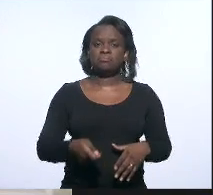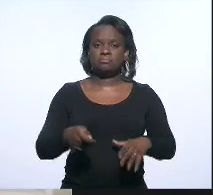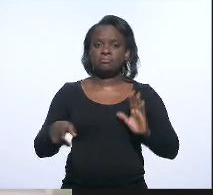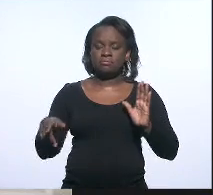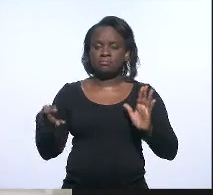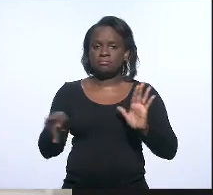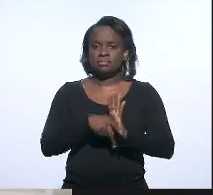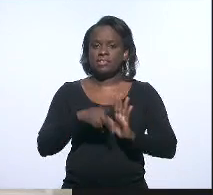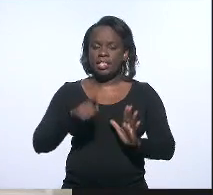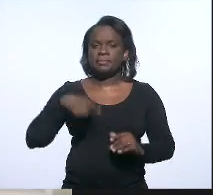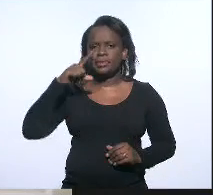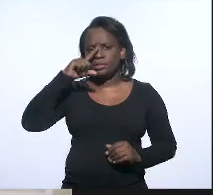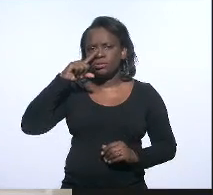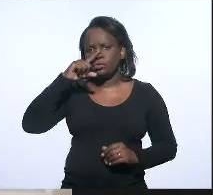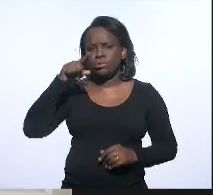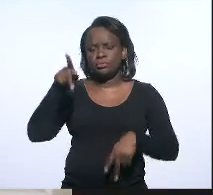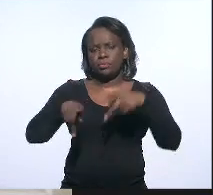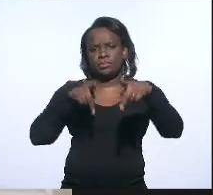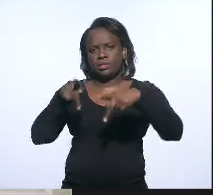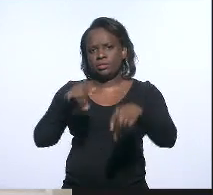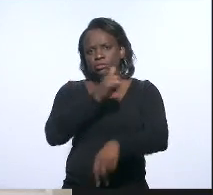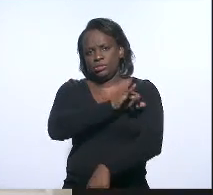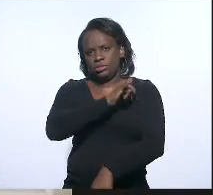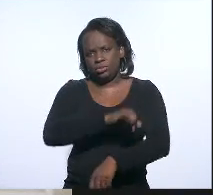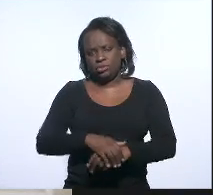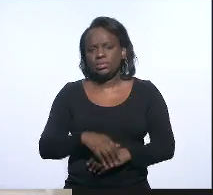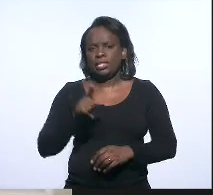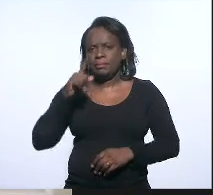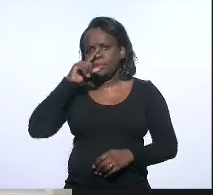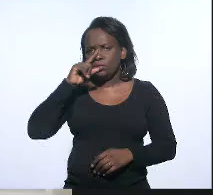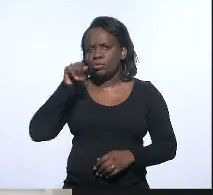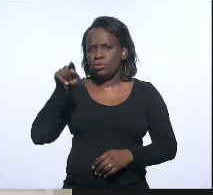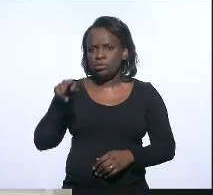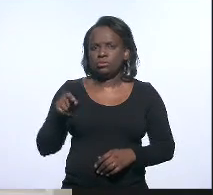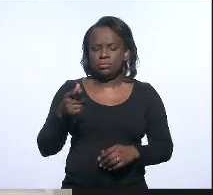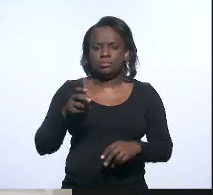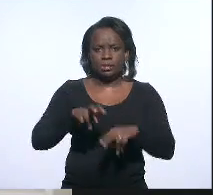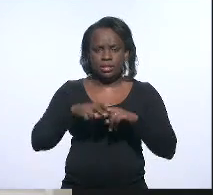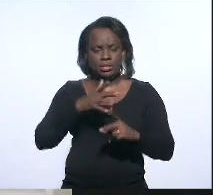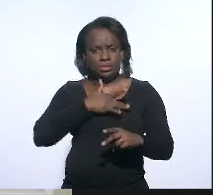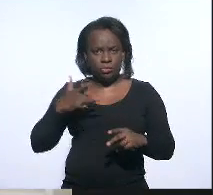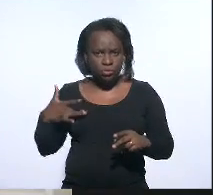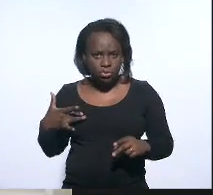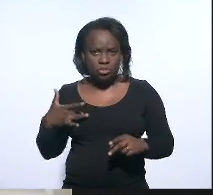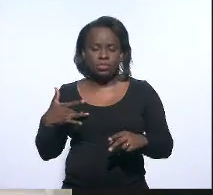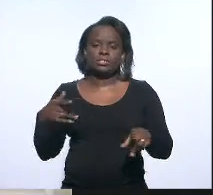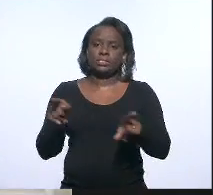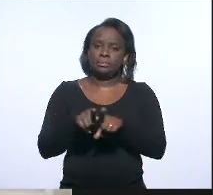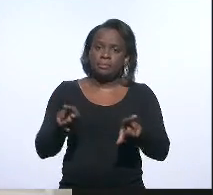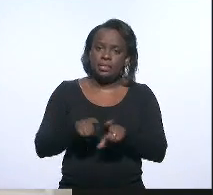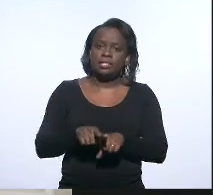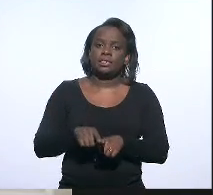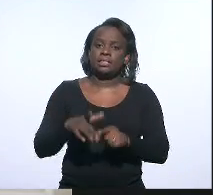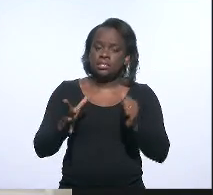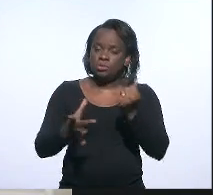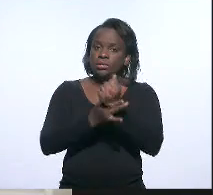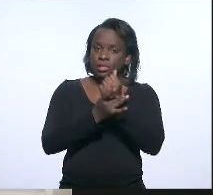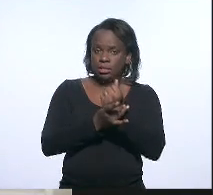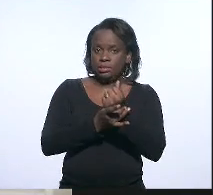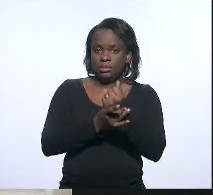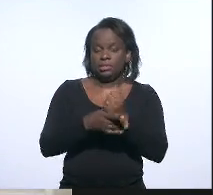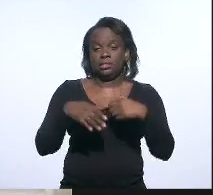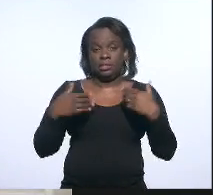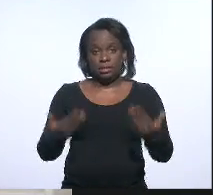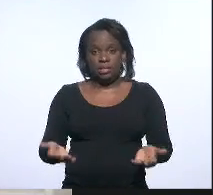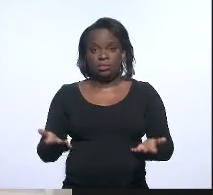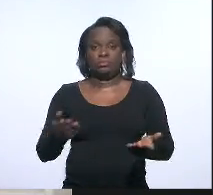um perigo para a população do Rio de Janeiro, um perigo no que tange à saúde pública e no que tange à segurança pública.